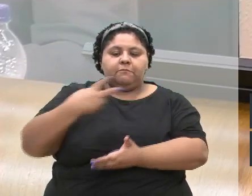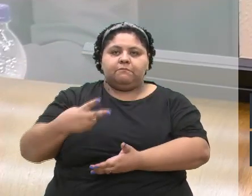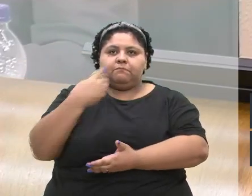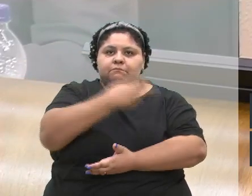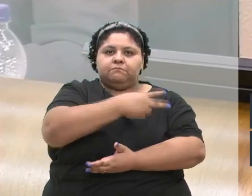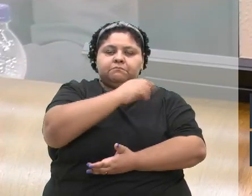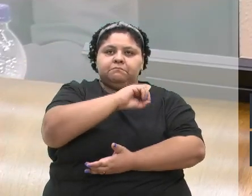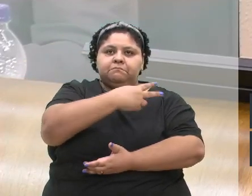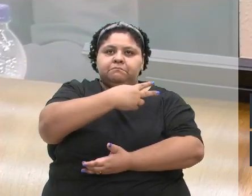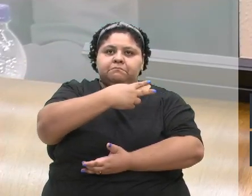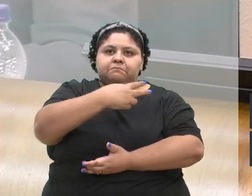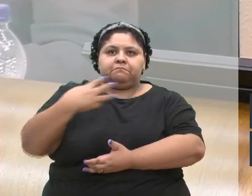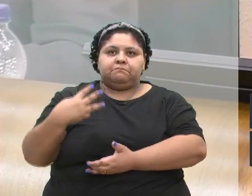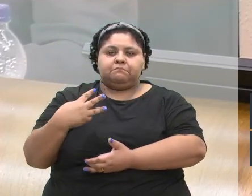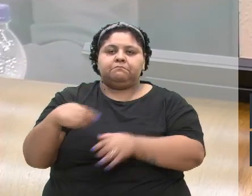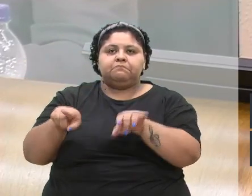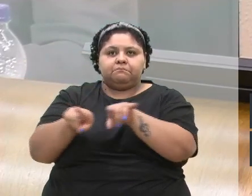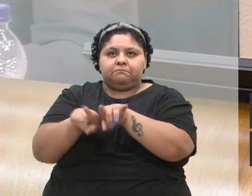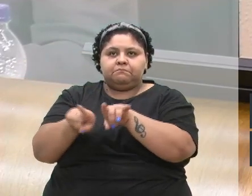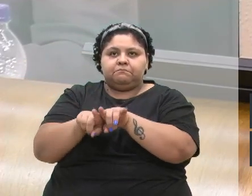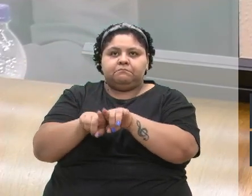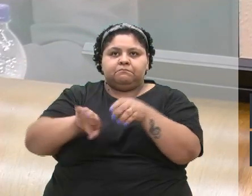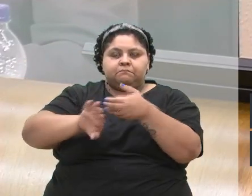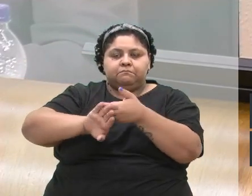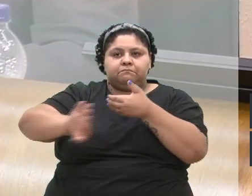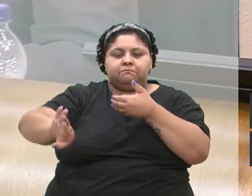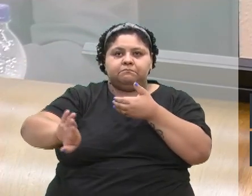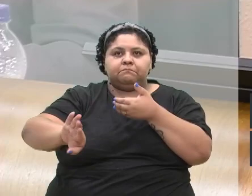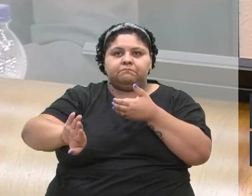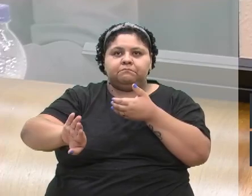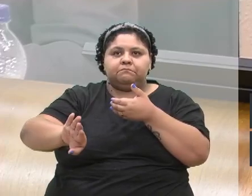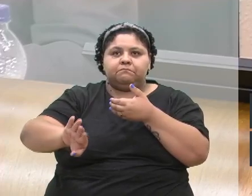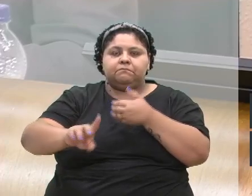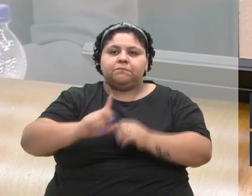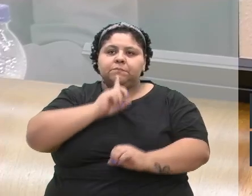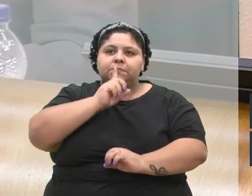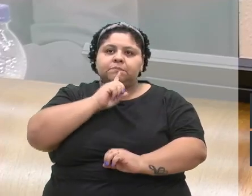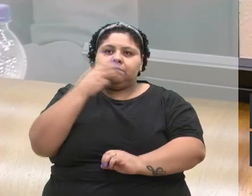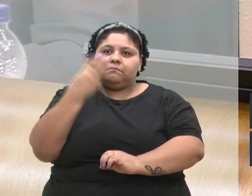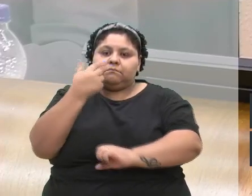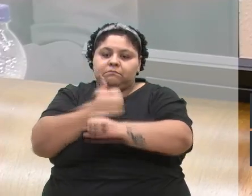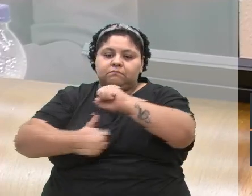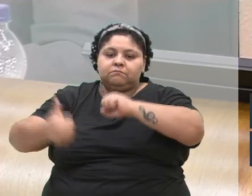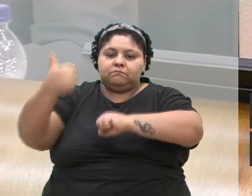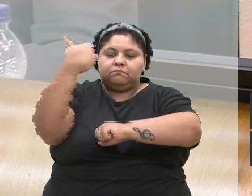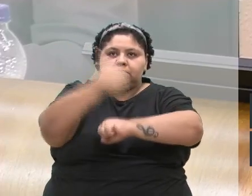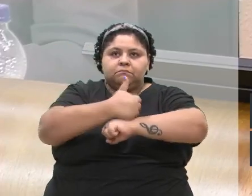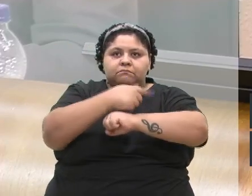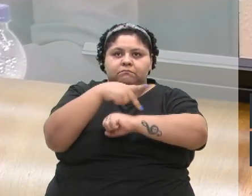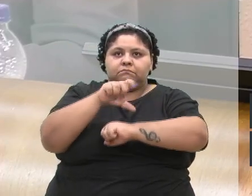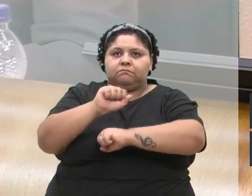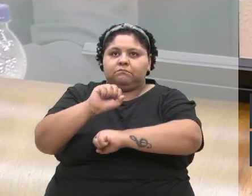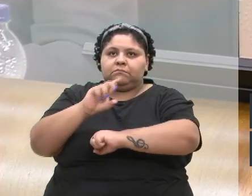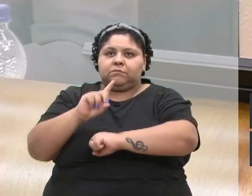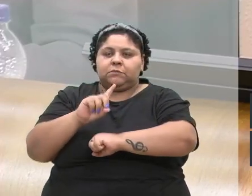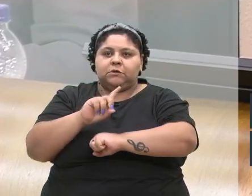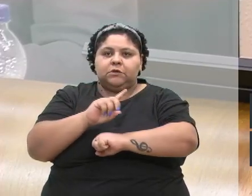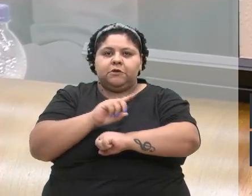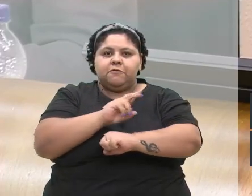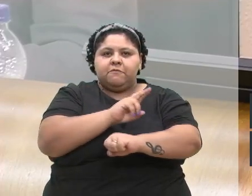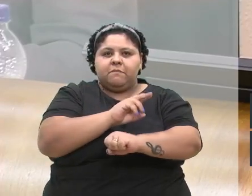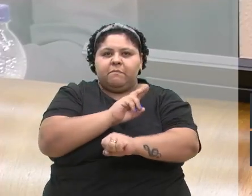22/23 Considerando o requerimento de pedir licença do Vereador Alberto menegus terceiro suplente do PSB para tratar de interesses particulares conforme